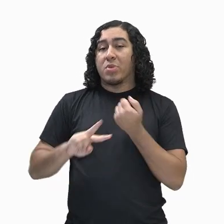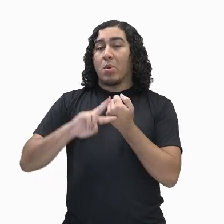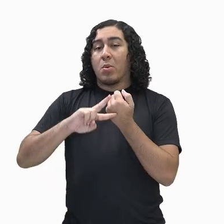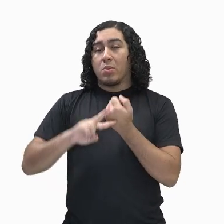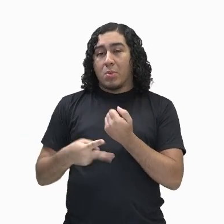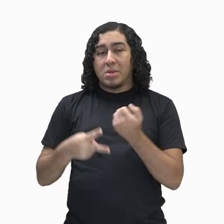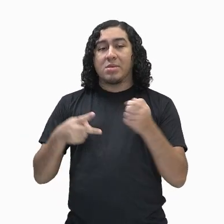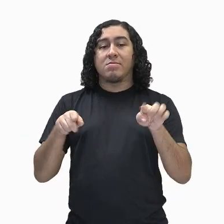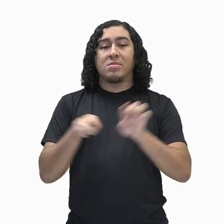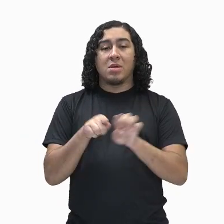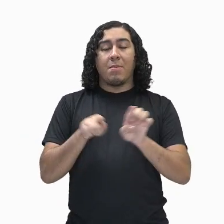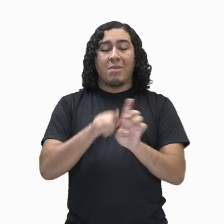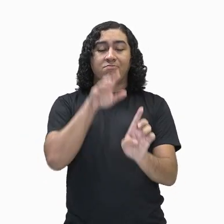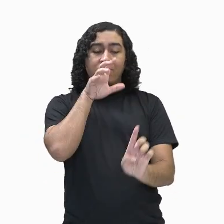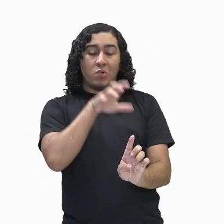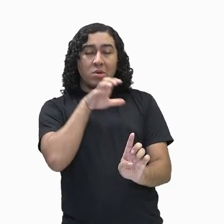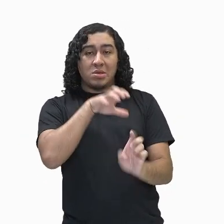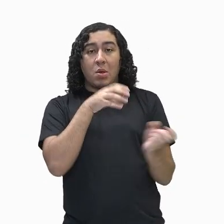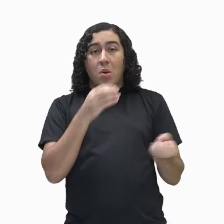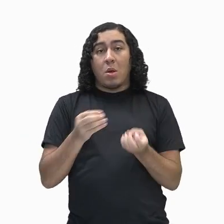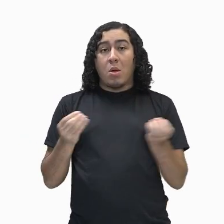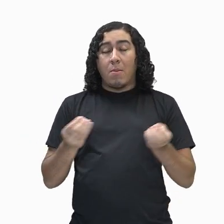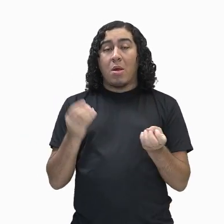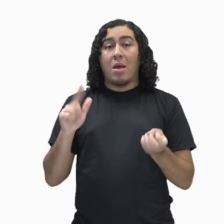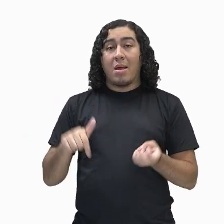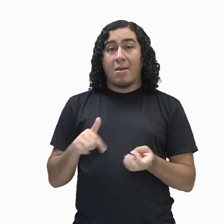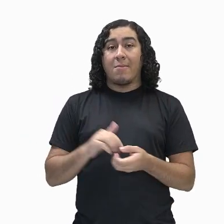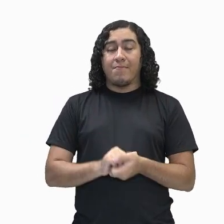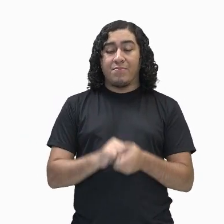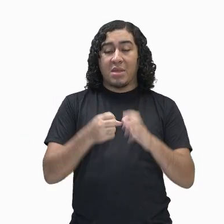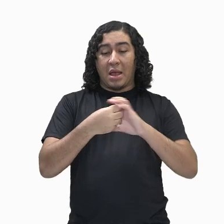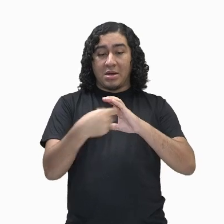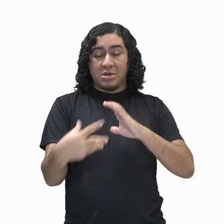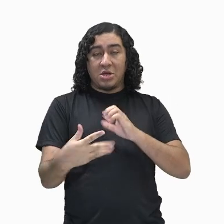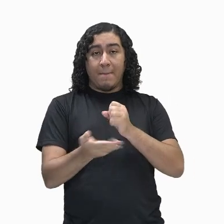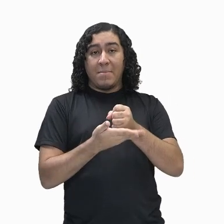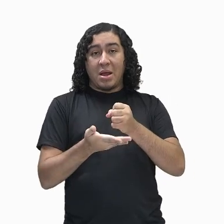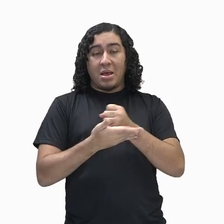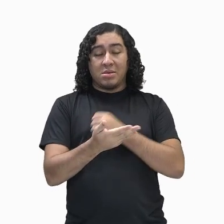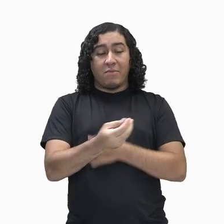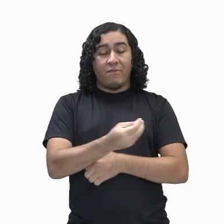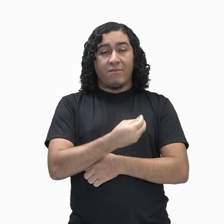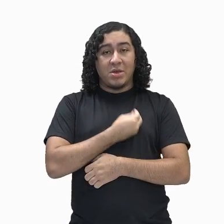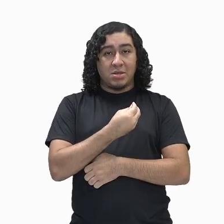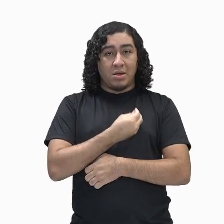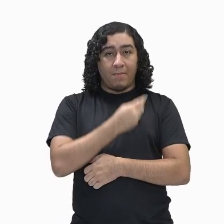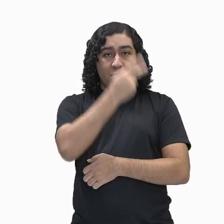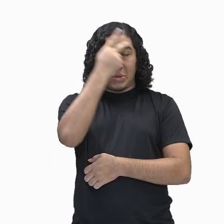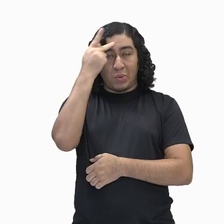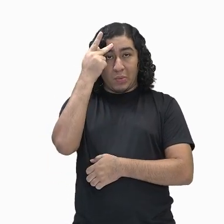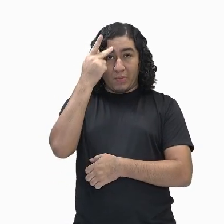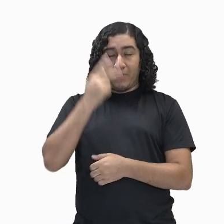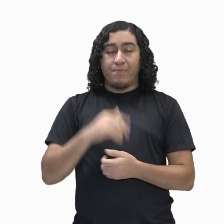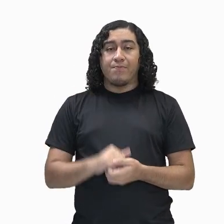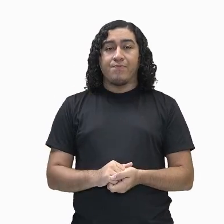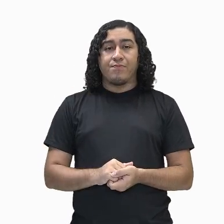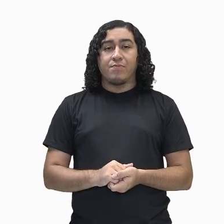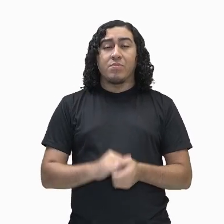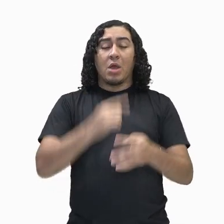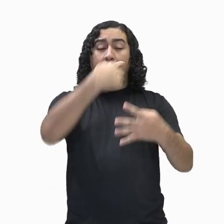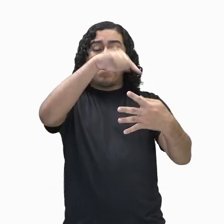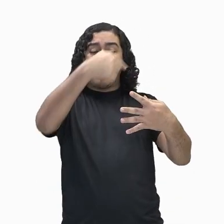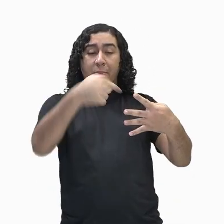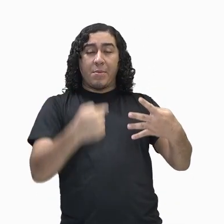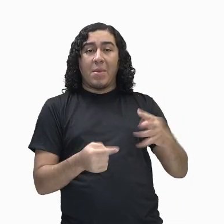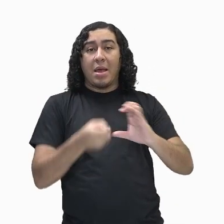consequentemente, interfere em requisitos primários da qualidade de vida. Esses aspectos, gente, eles